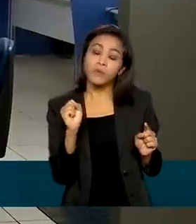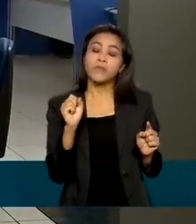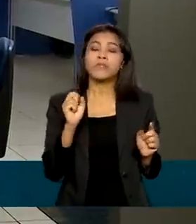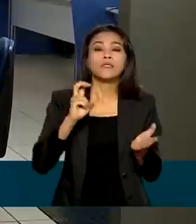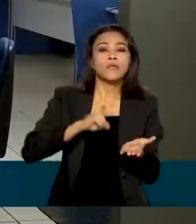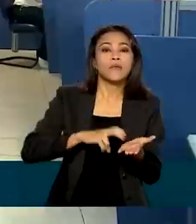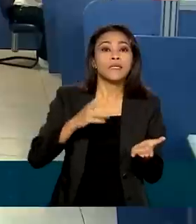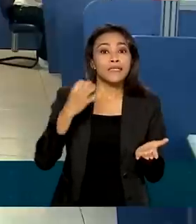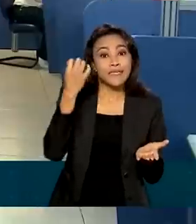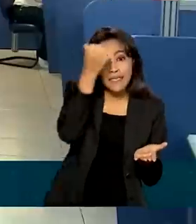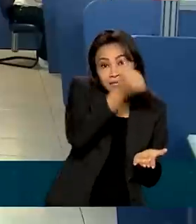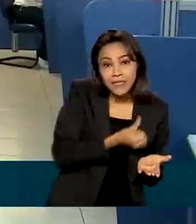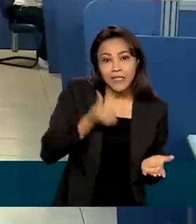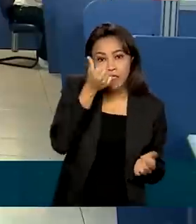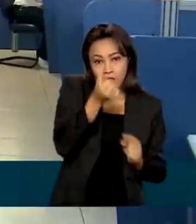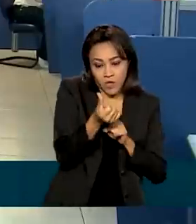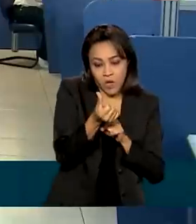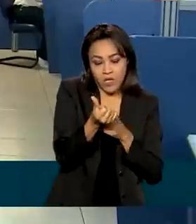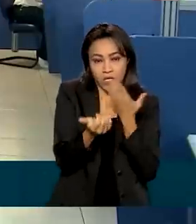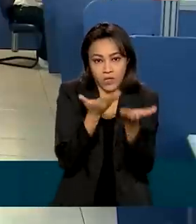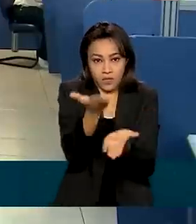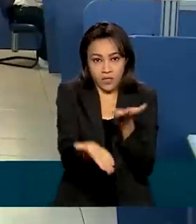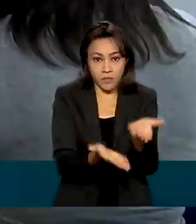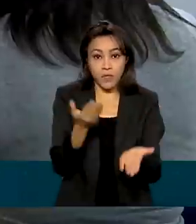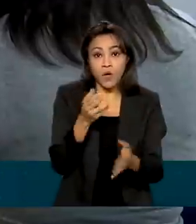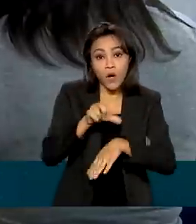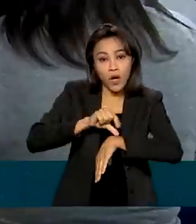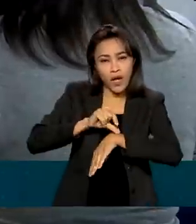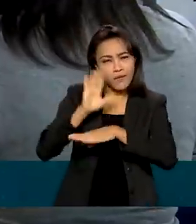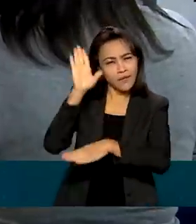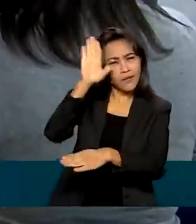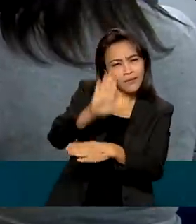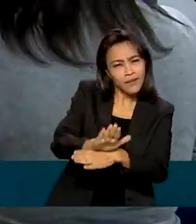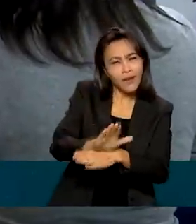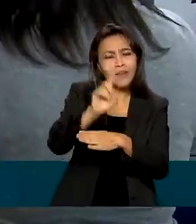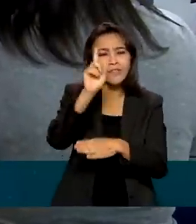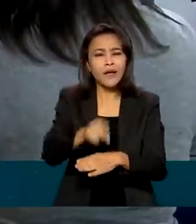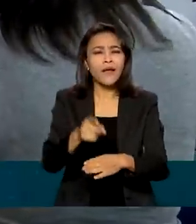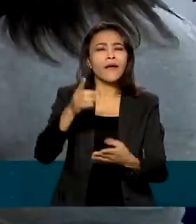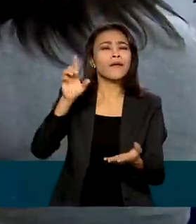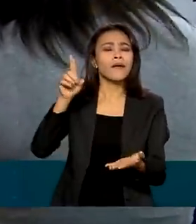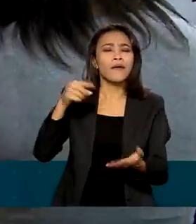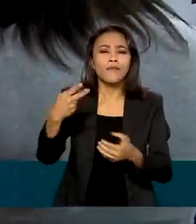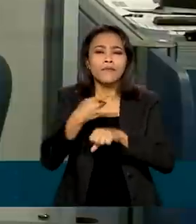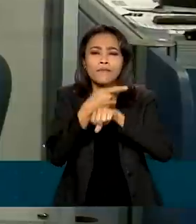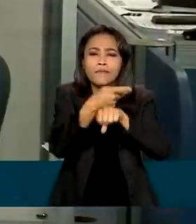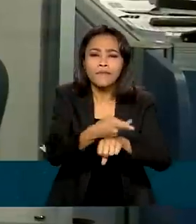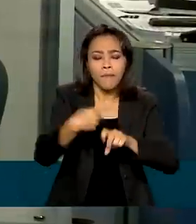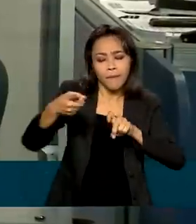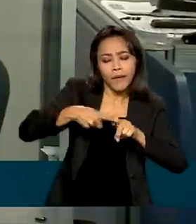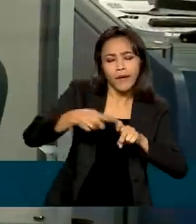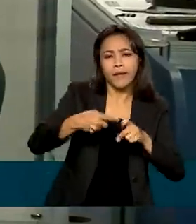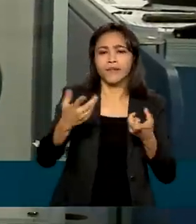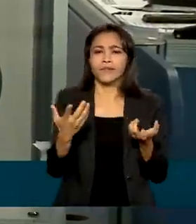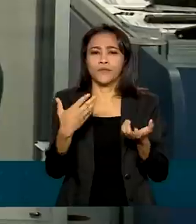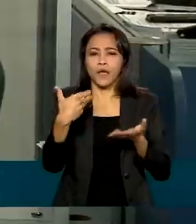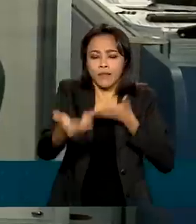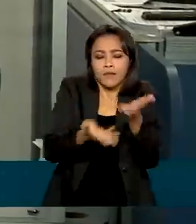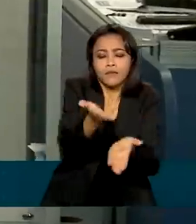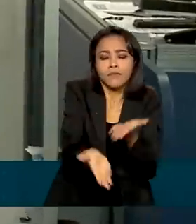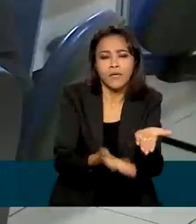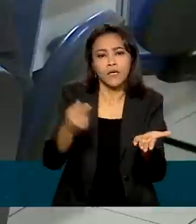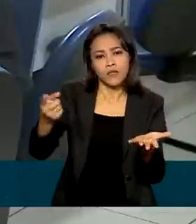6 horas seguidas né o horário da tarde ele será dedicado às perícias médicas agendadas e a outros atendimentos internos